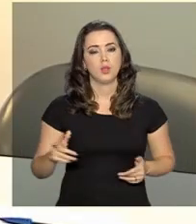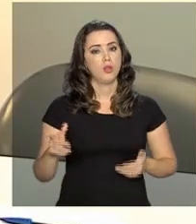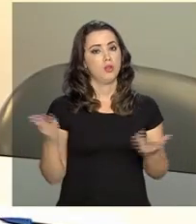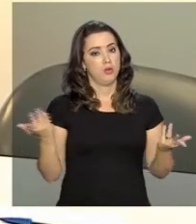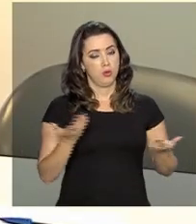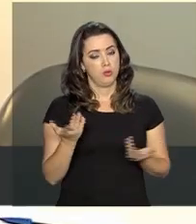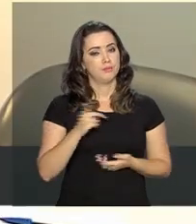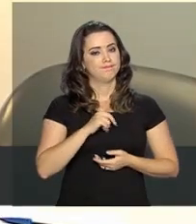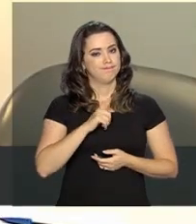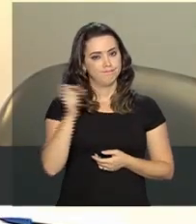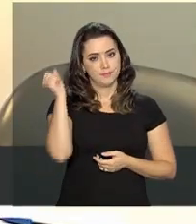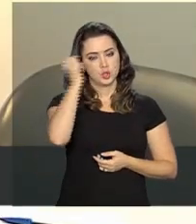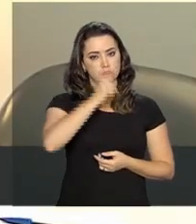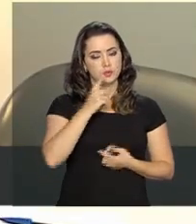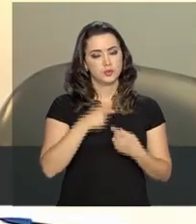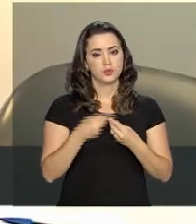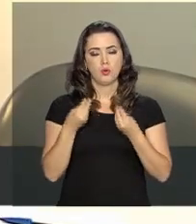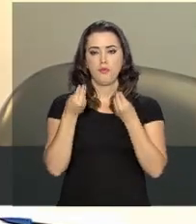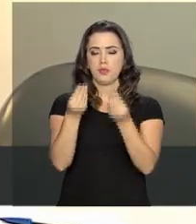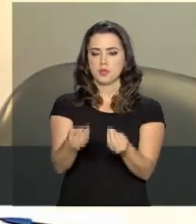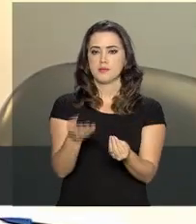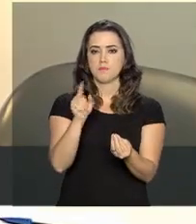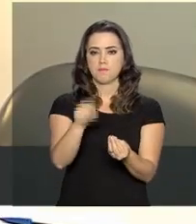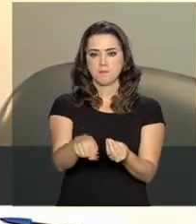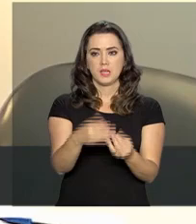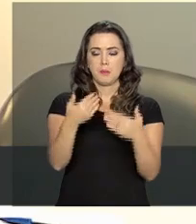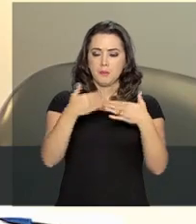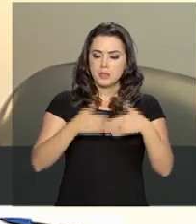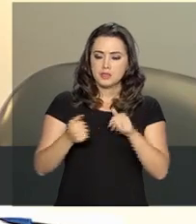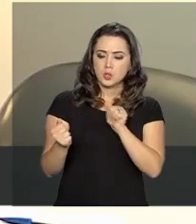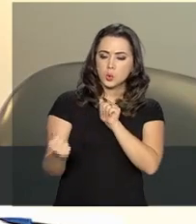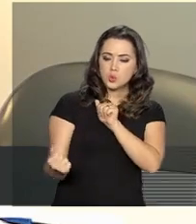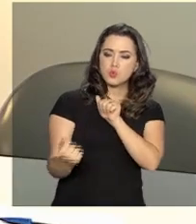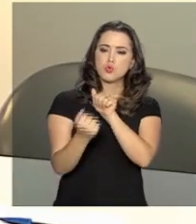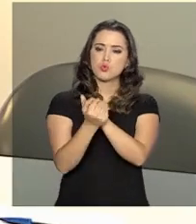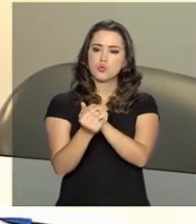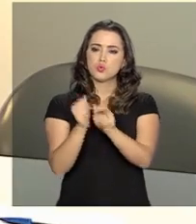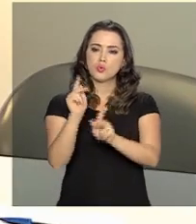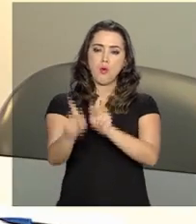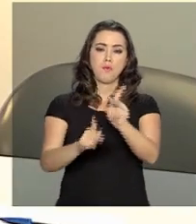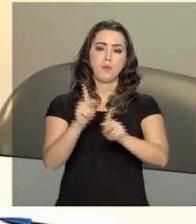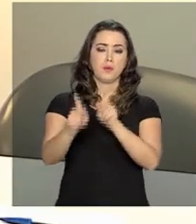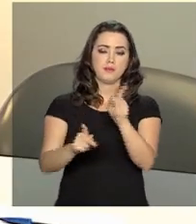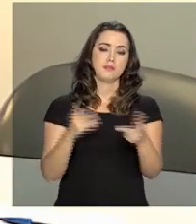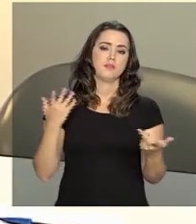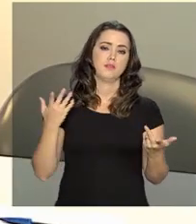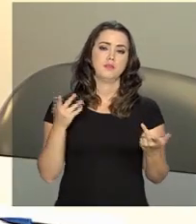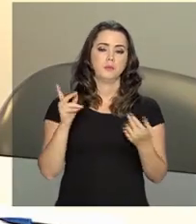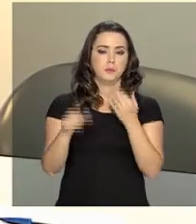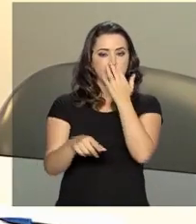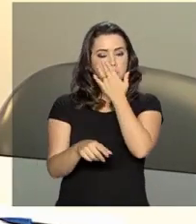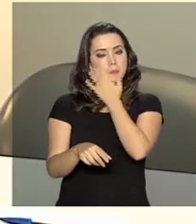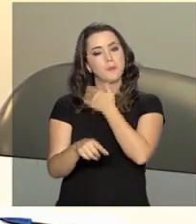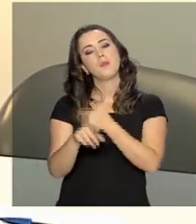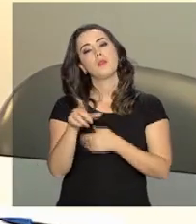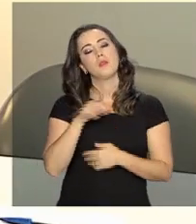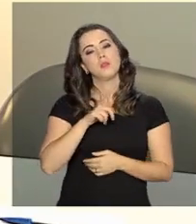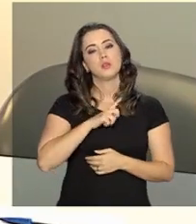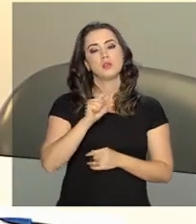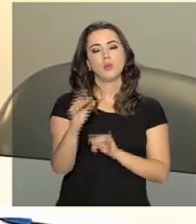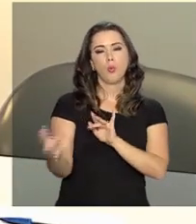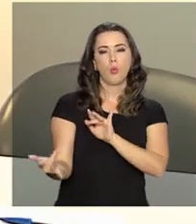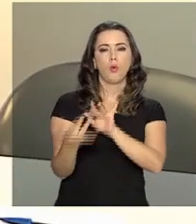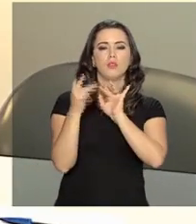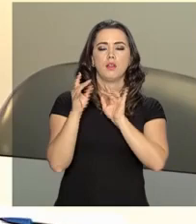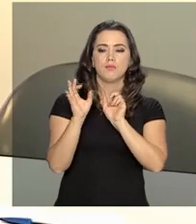uma grande dificuldade em oferecer acesso presencial, né, para que os cidadãos possam ter o